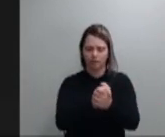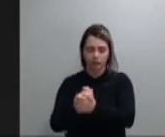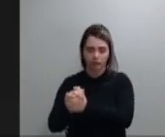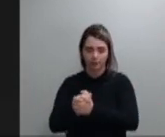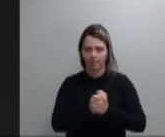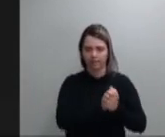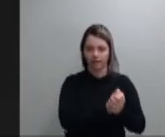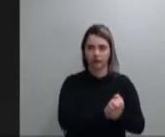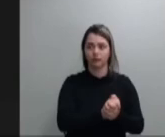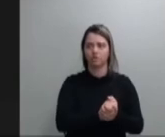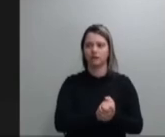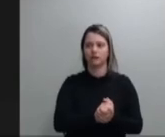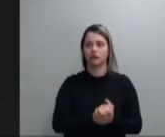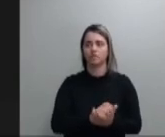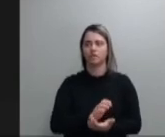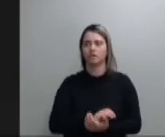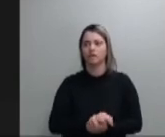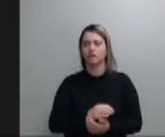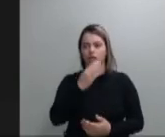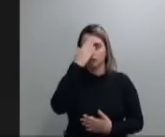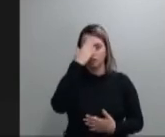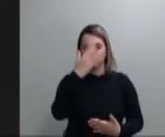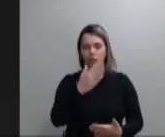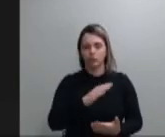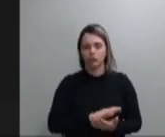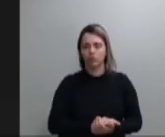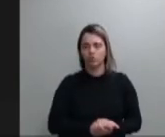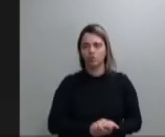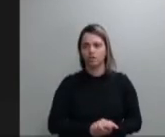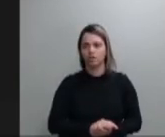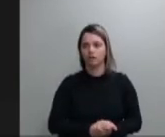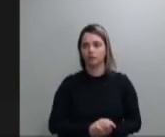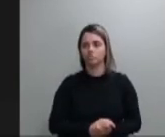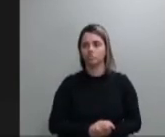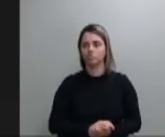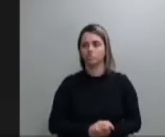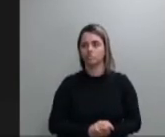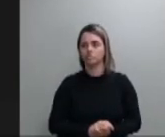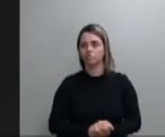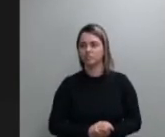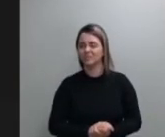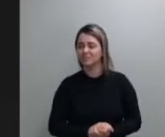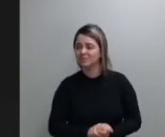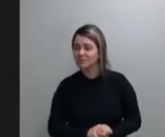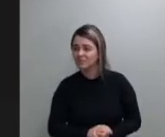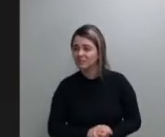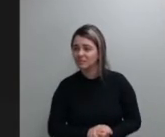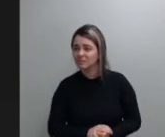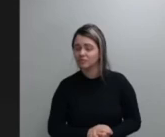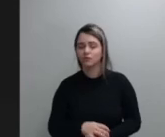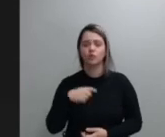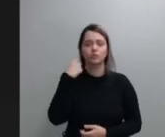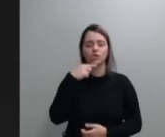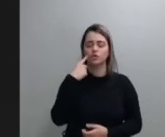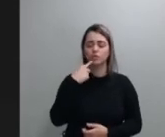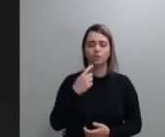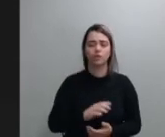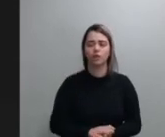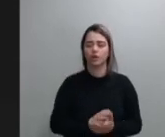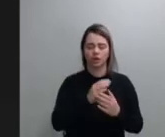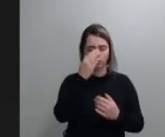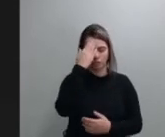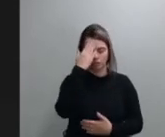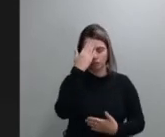meus ilustres pares como do representante do Ministério Público servidores que nos dão apoio os advogados e ou